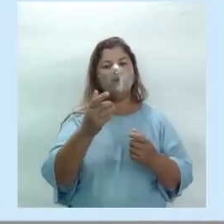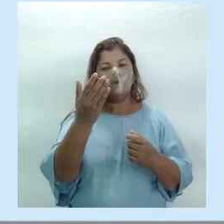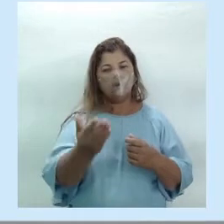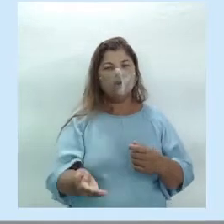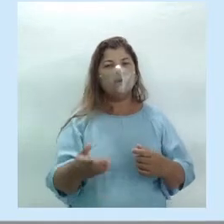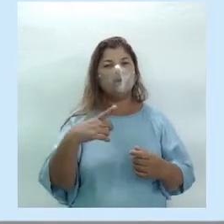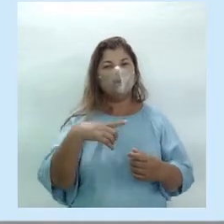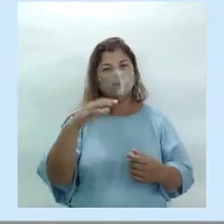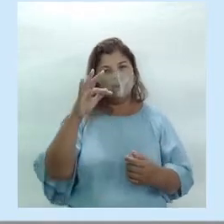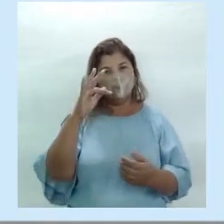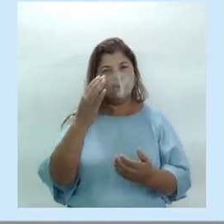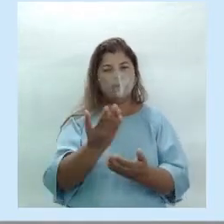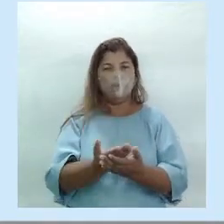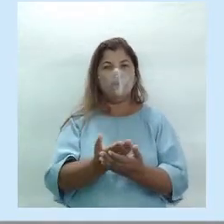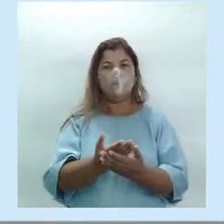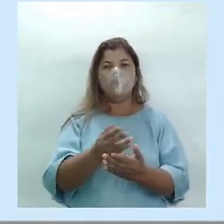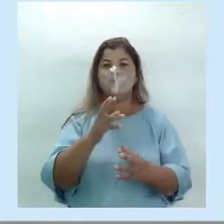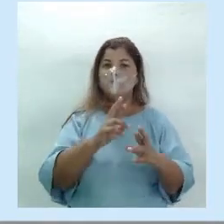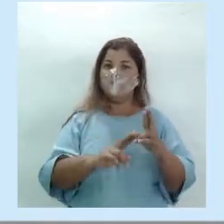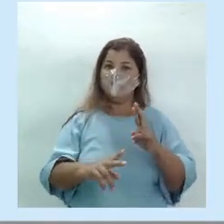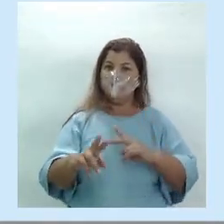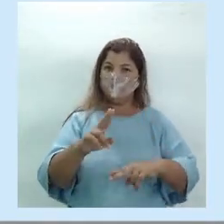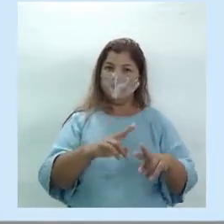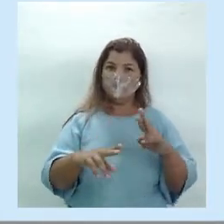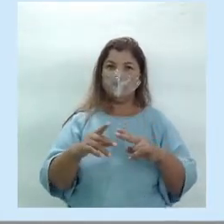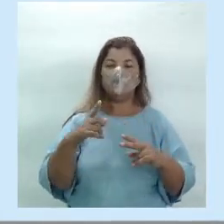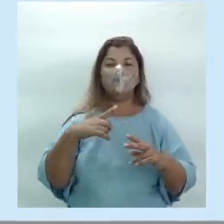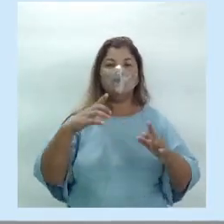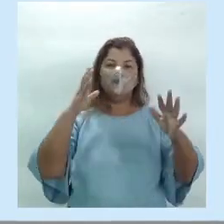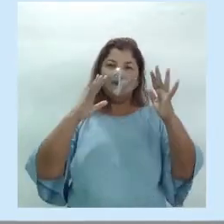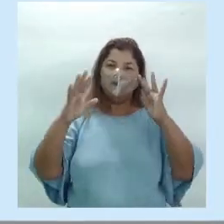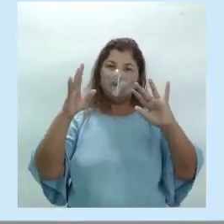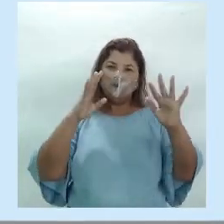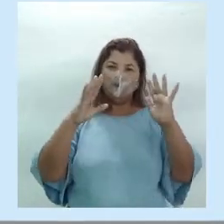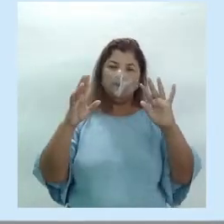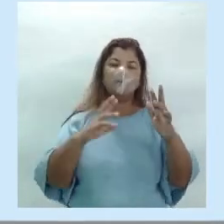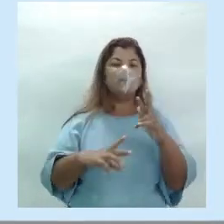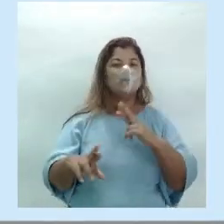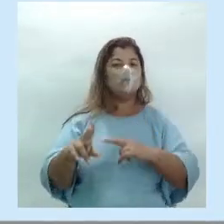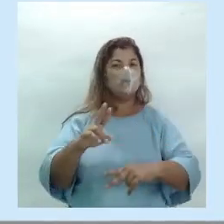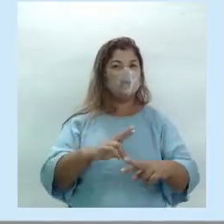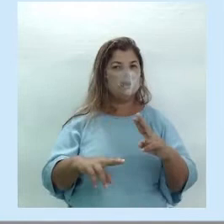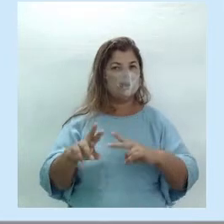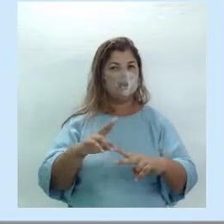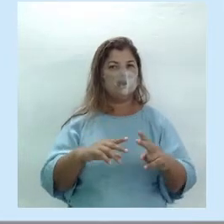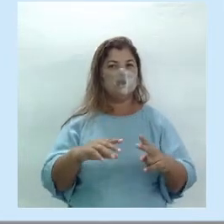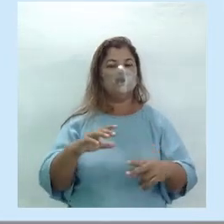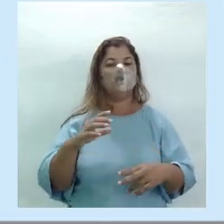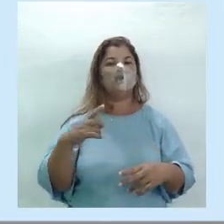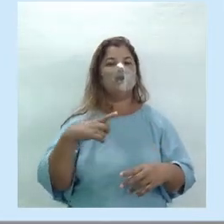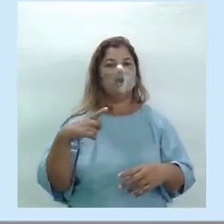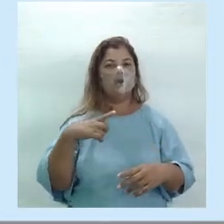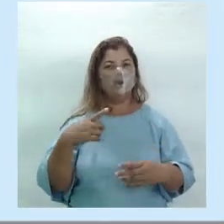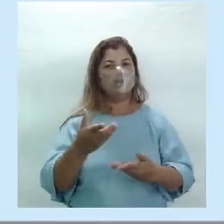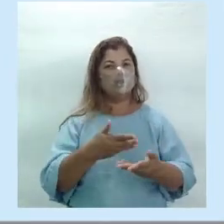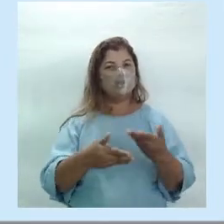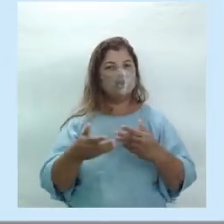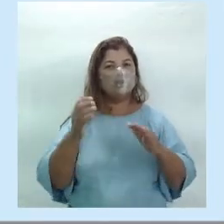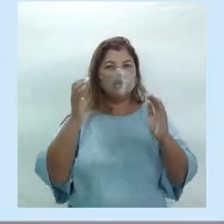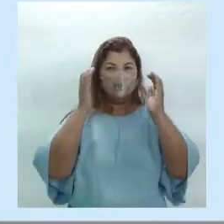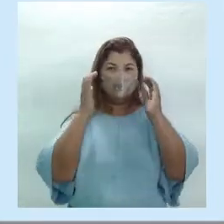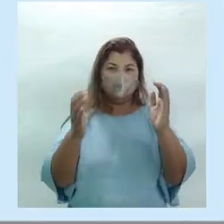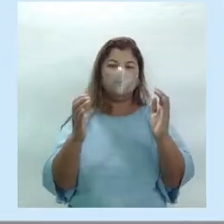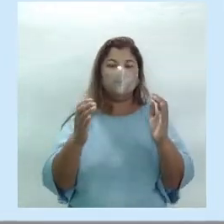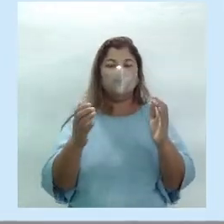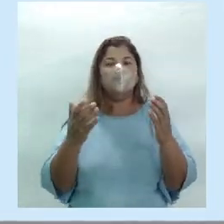professa uma fé diferente da minha, com aquele que tem uma filosofia diferente da minha. Então, a coexistência, o respeito.